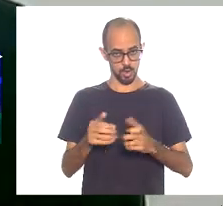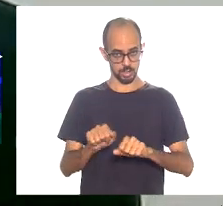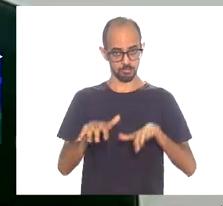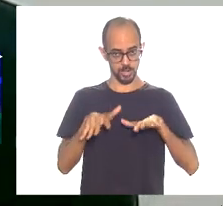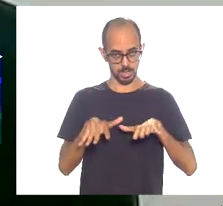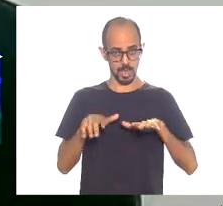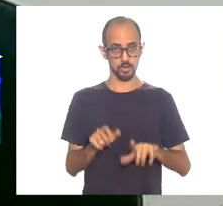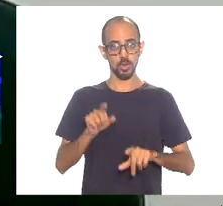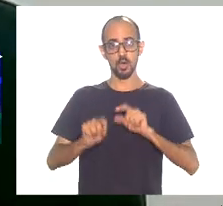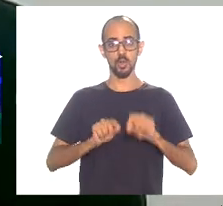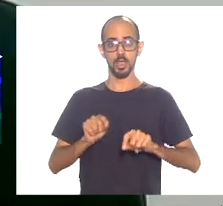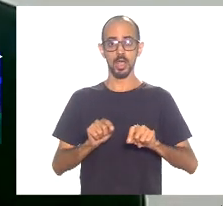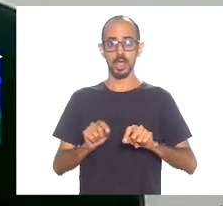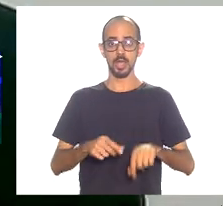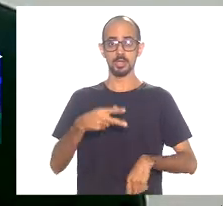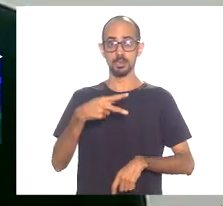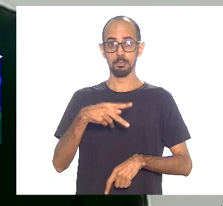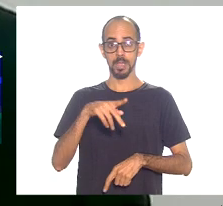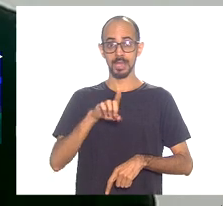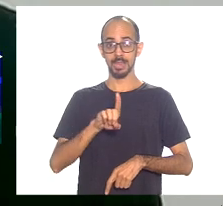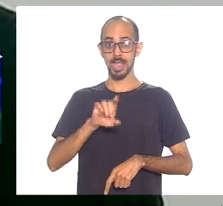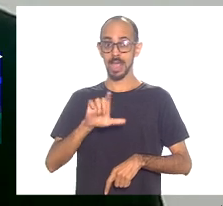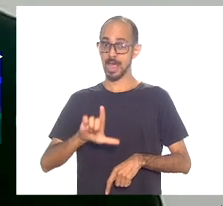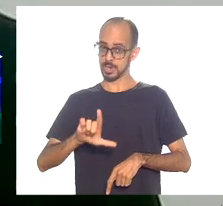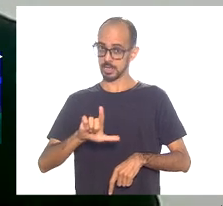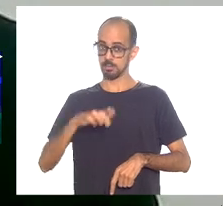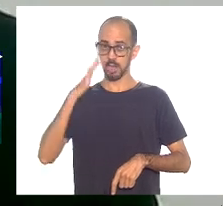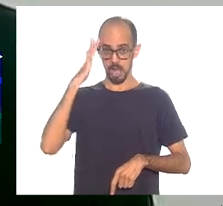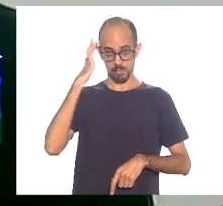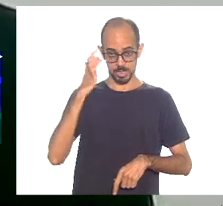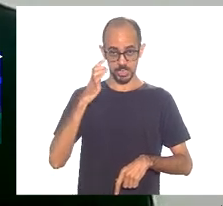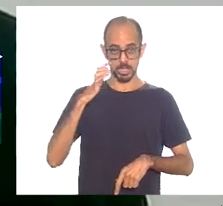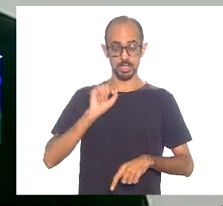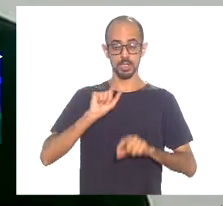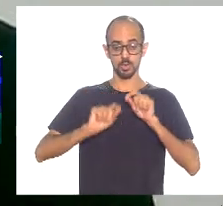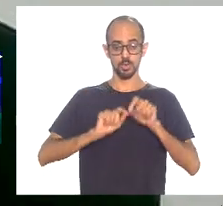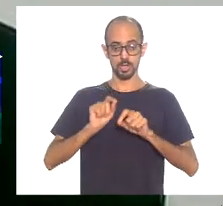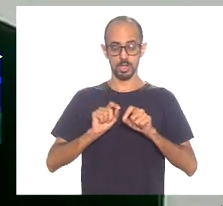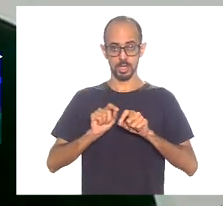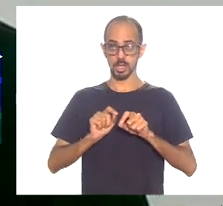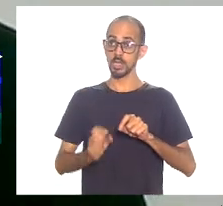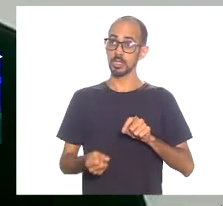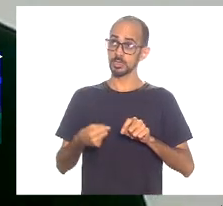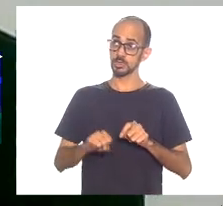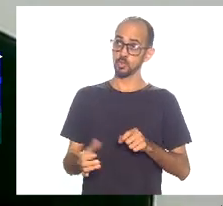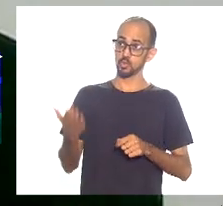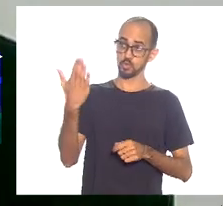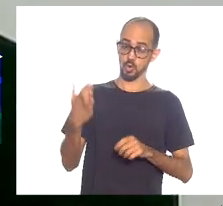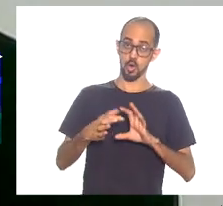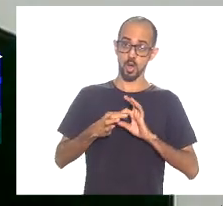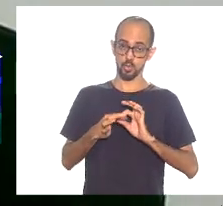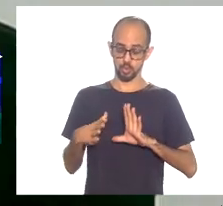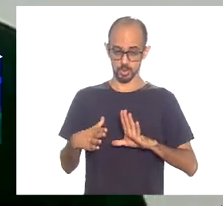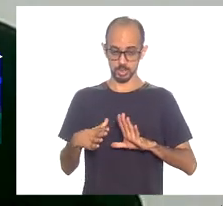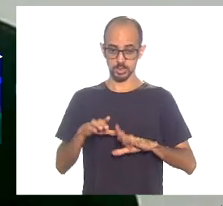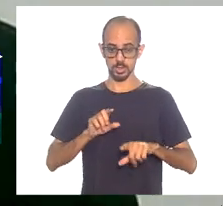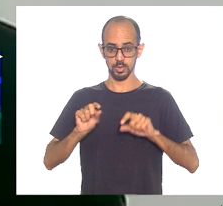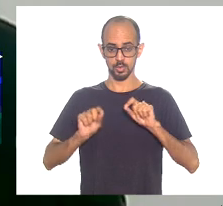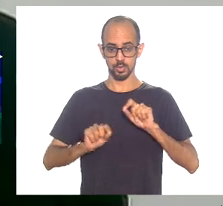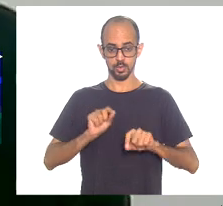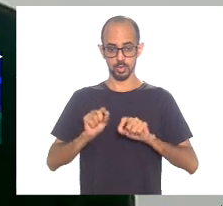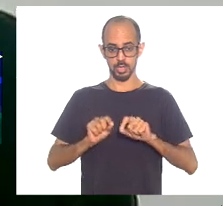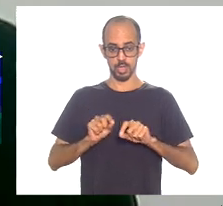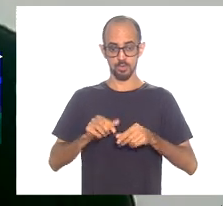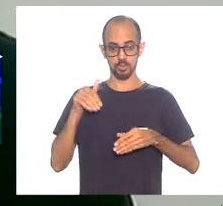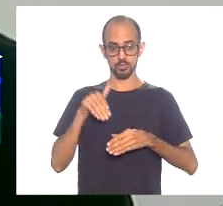é que este pdl pautado para amanhã ele fosse uma atualização de vossa excelência e Leonardo